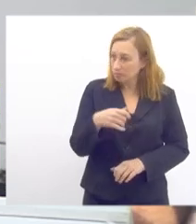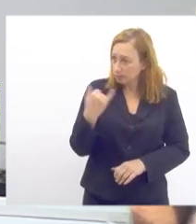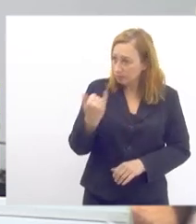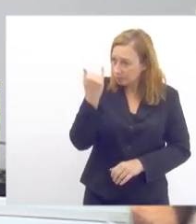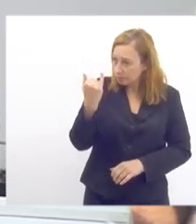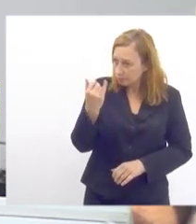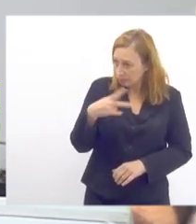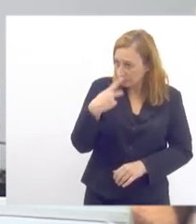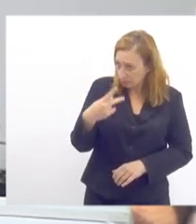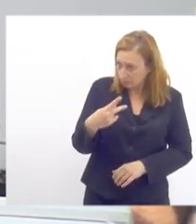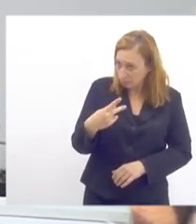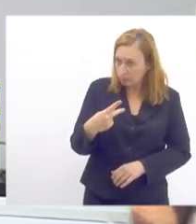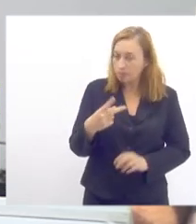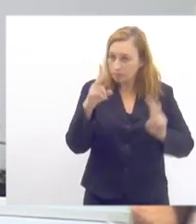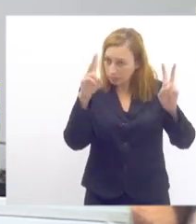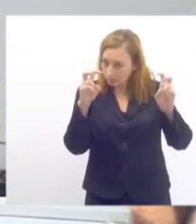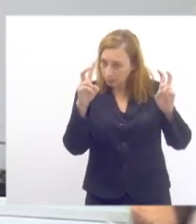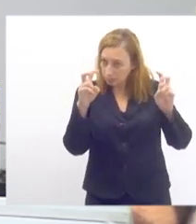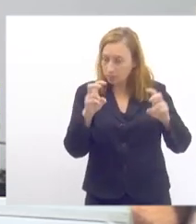faça